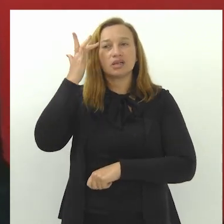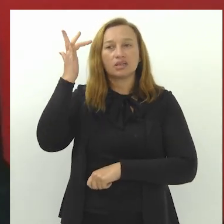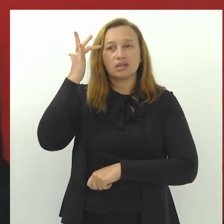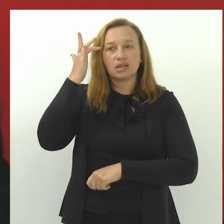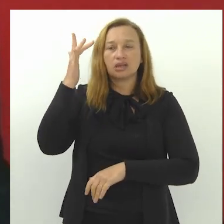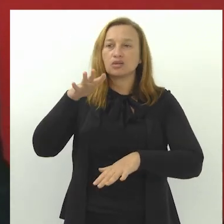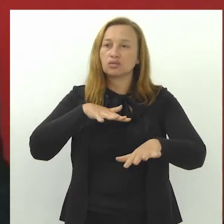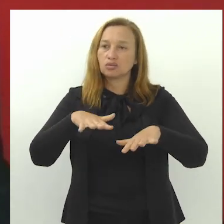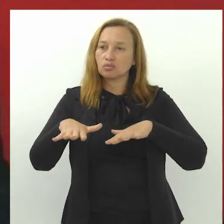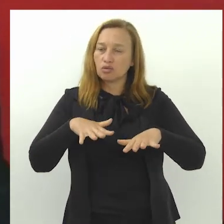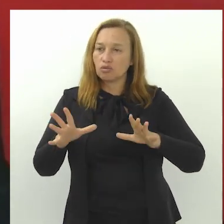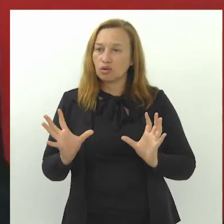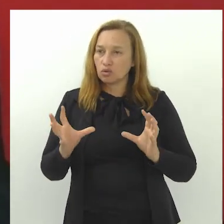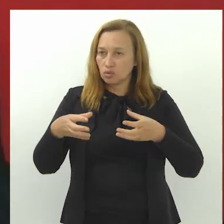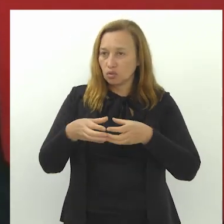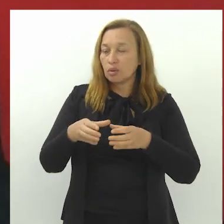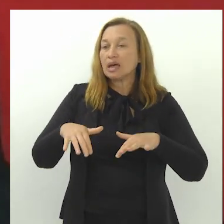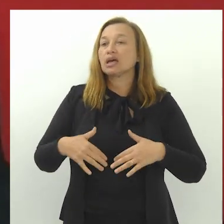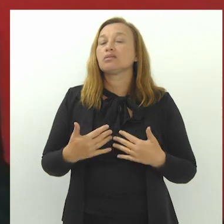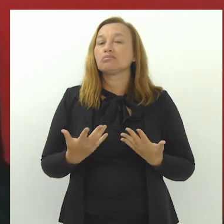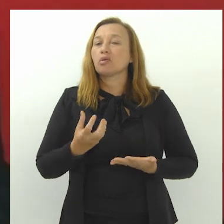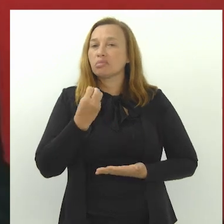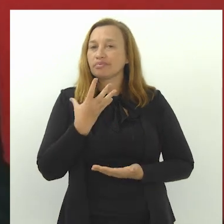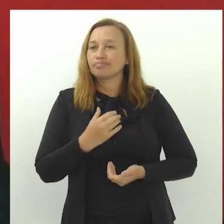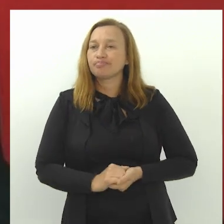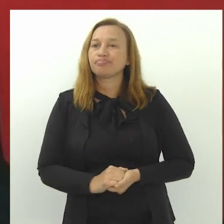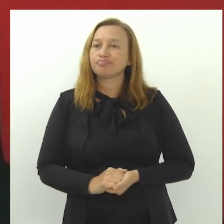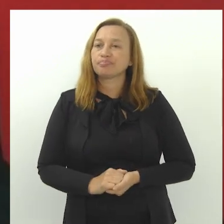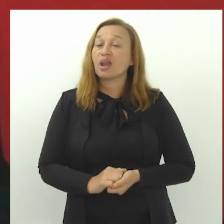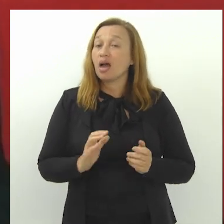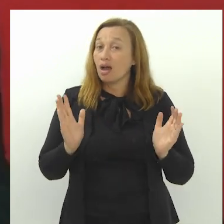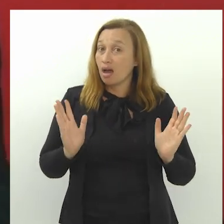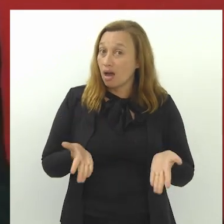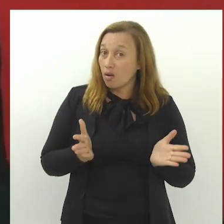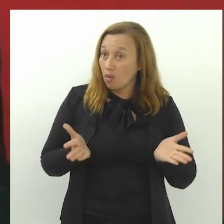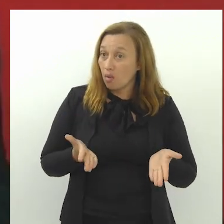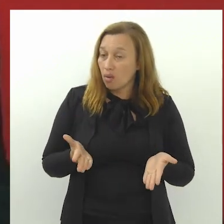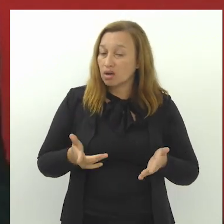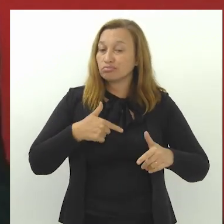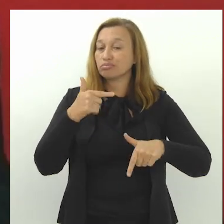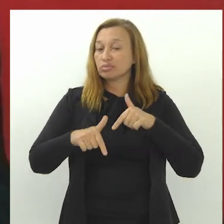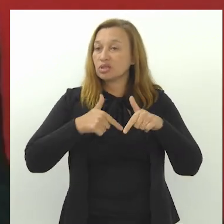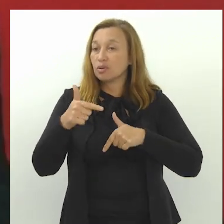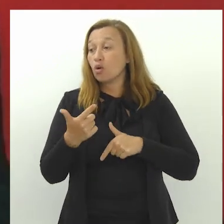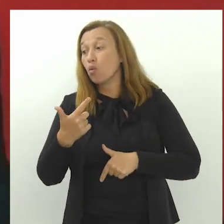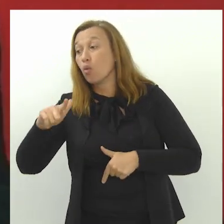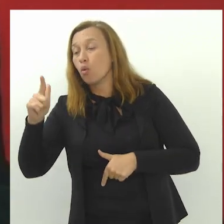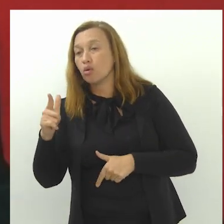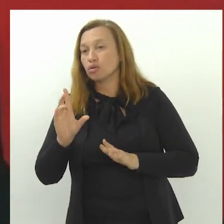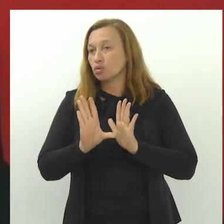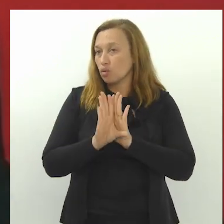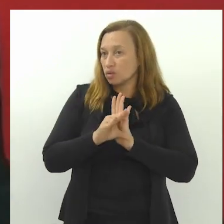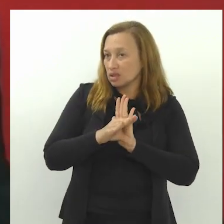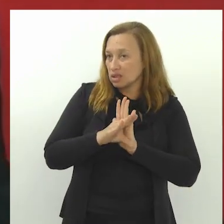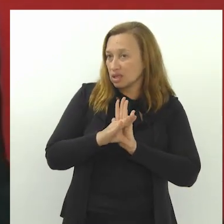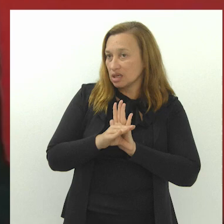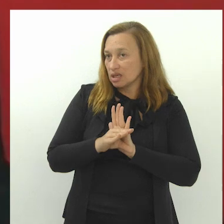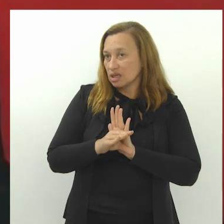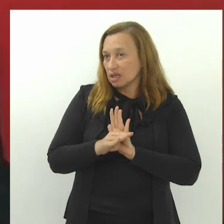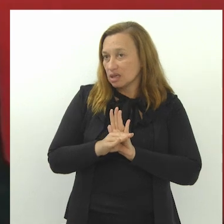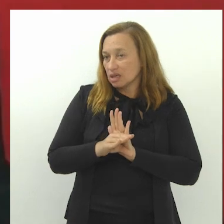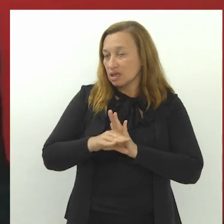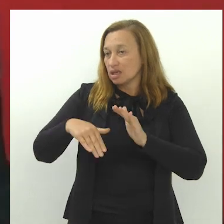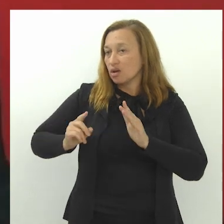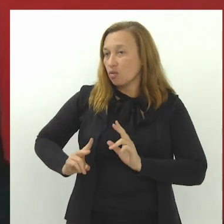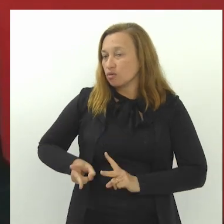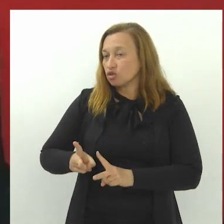capacidade de mobilização e organização dos movimentos. Pois bem, agora nós estamos trabalhando com um outro